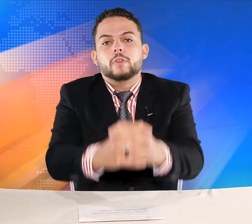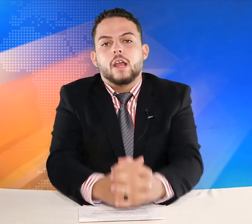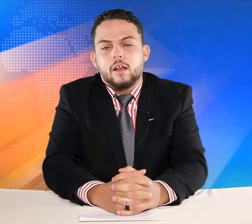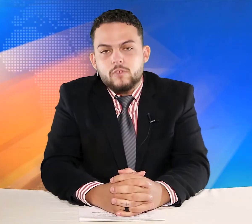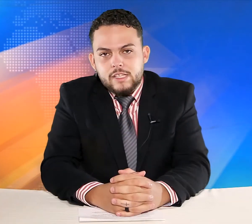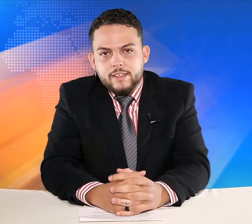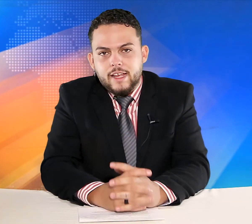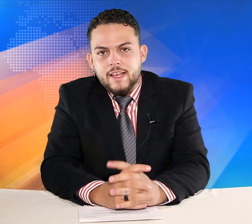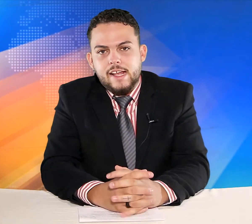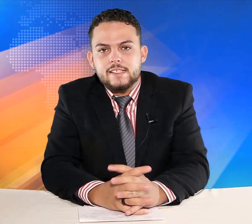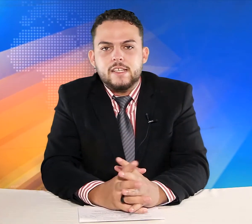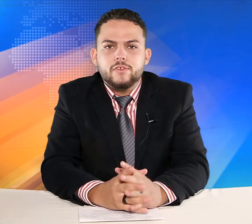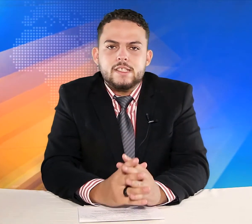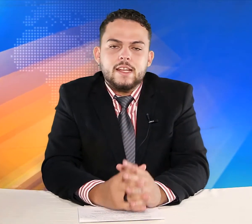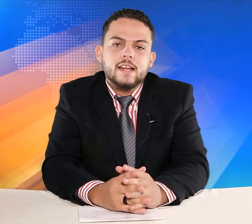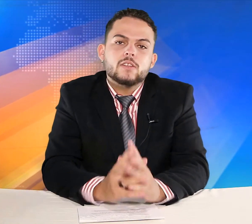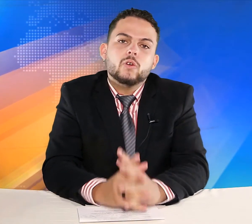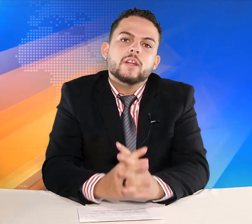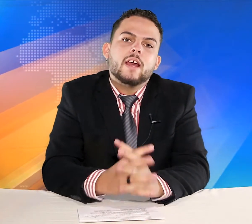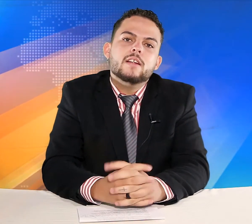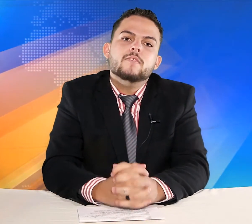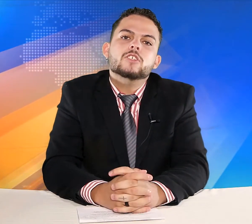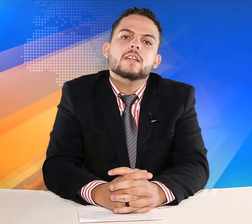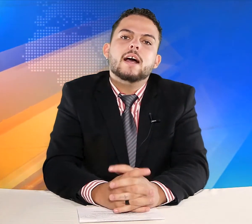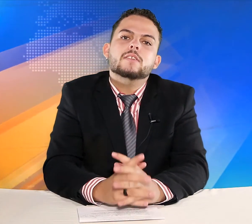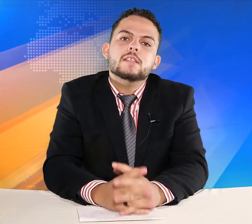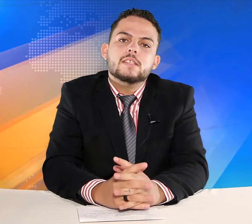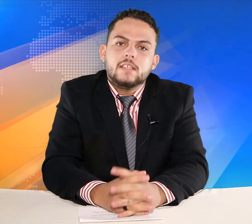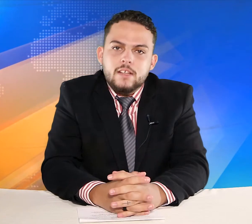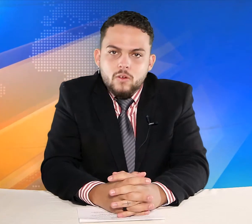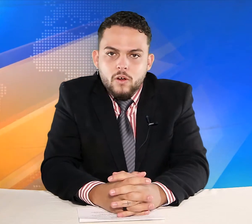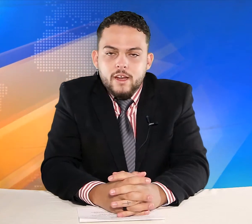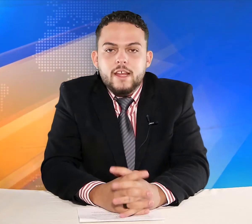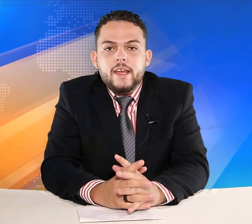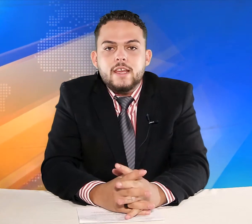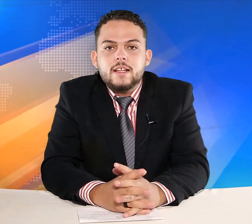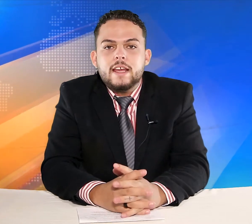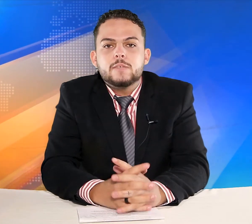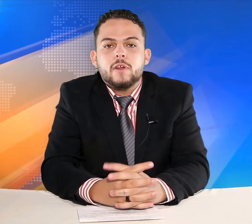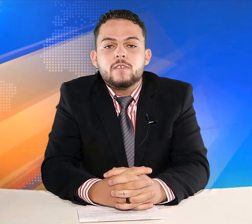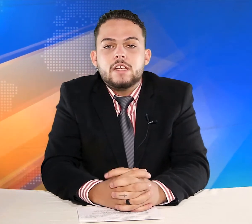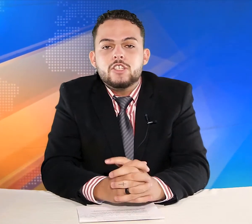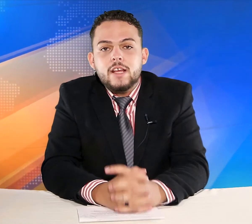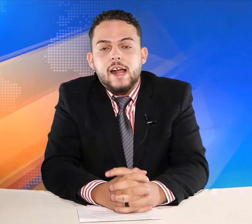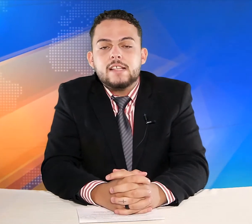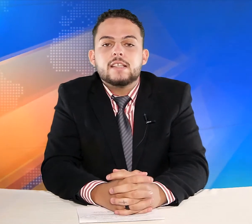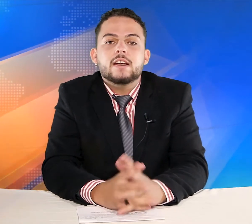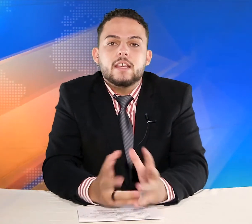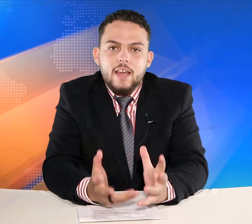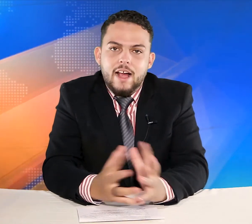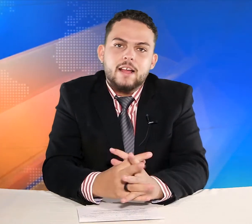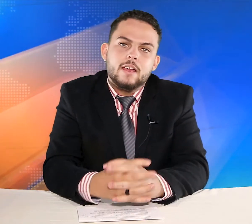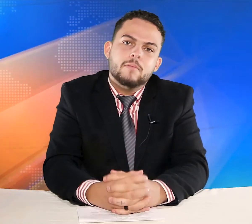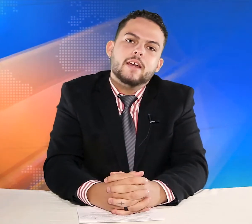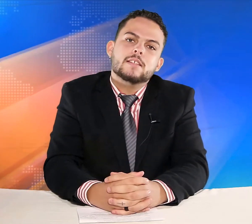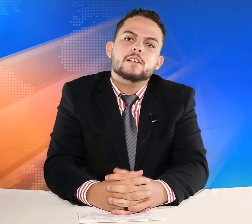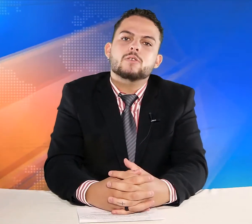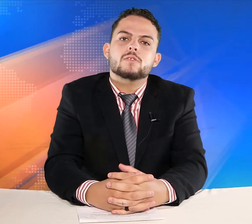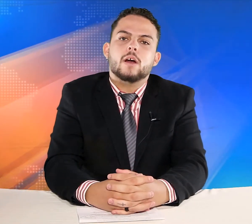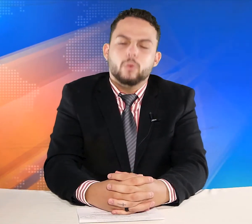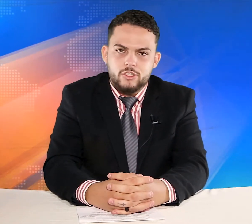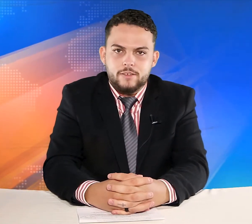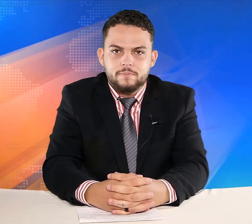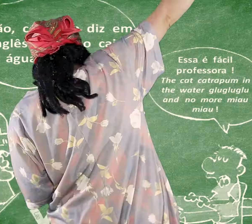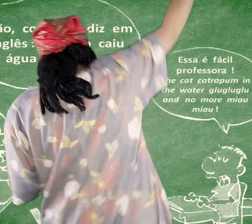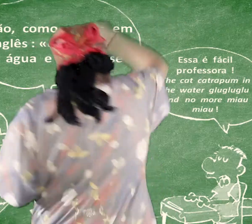Bom, você que está em casa sem fazer nada, Dona Nair Vigilato ensina agora inglês para você de graça e a emagrecer